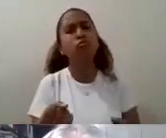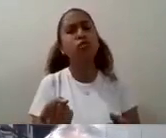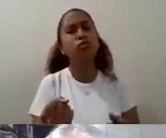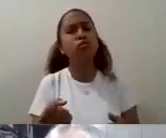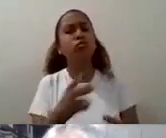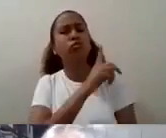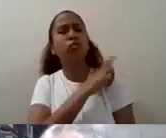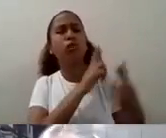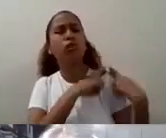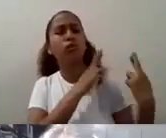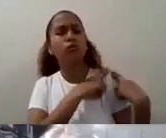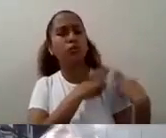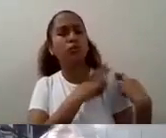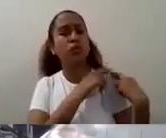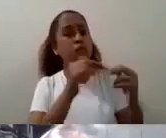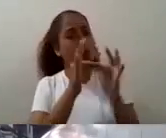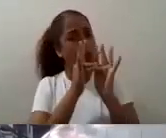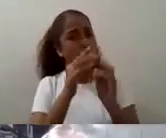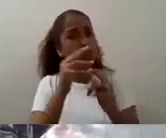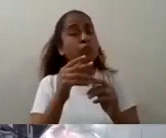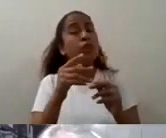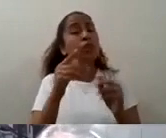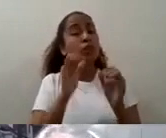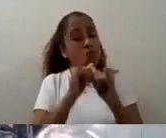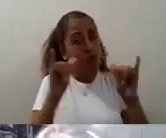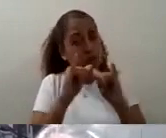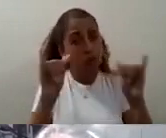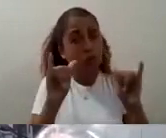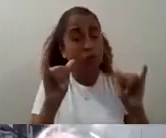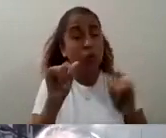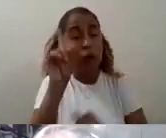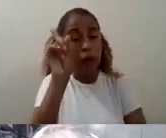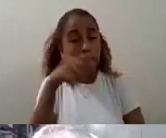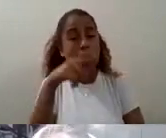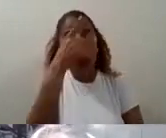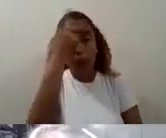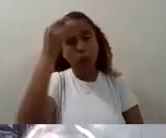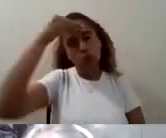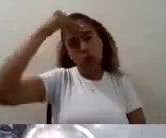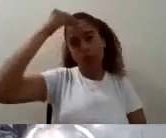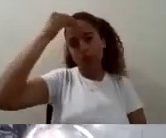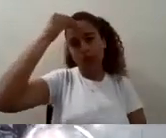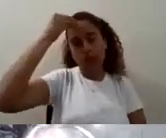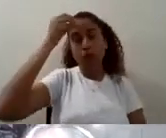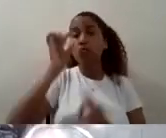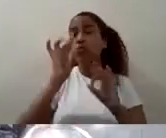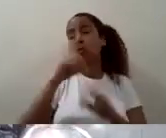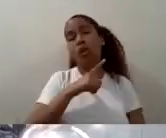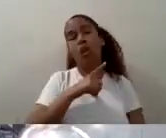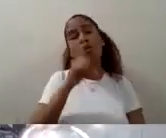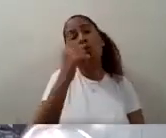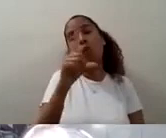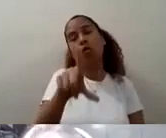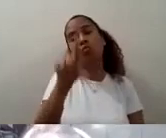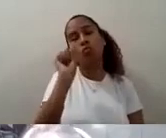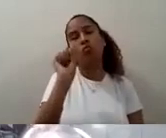profético e do anúncio de que as pessoas batizadas, elas só têm uma opção, que é